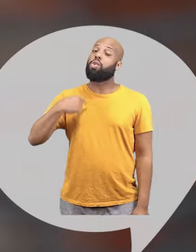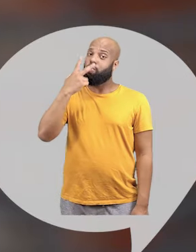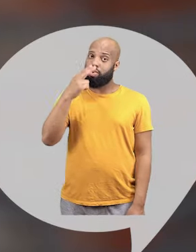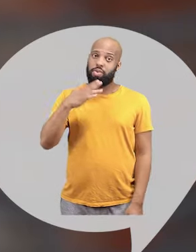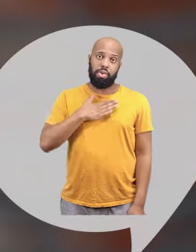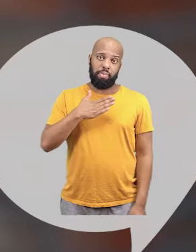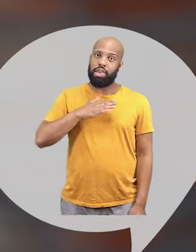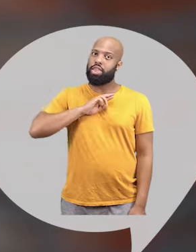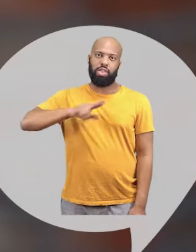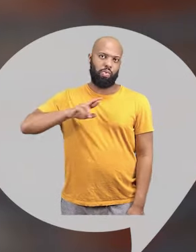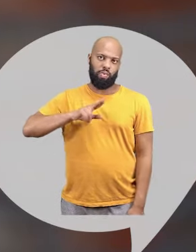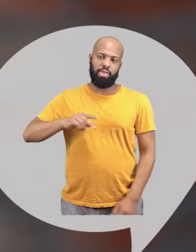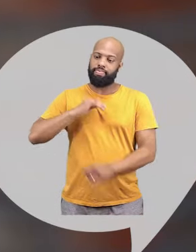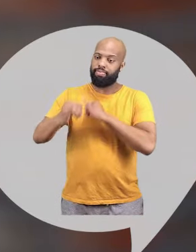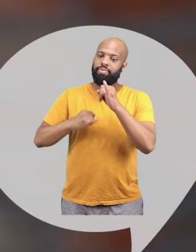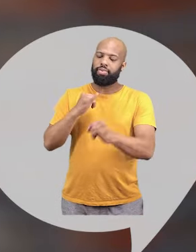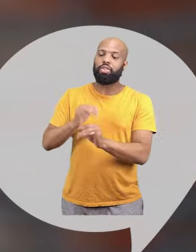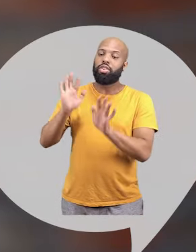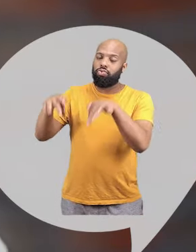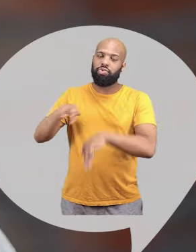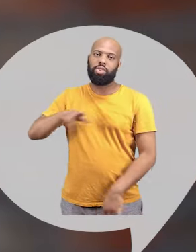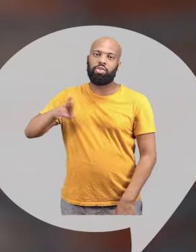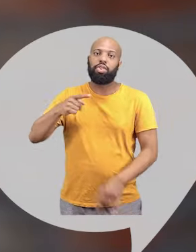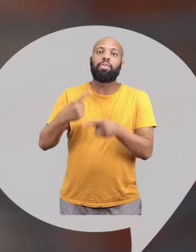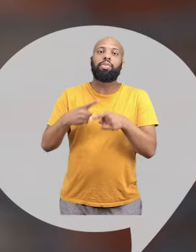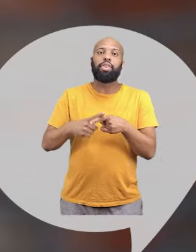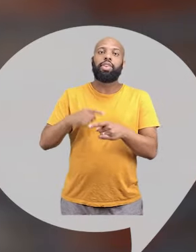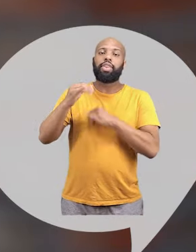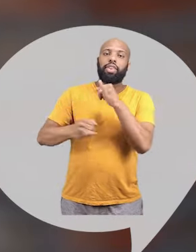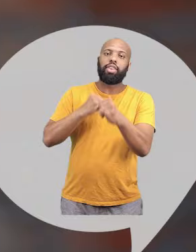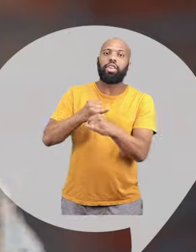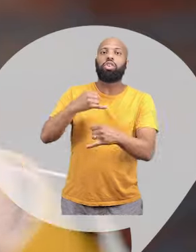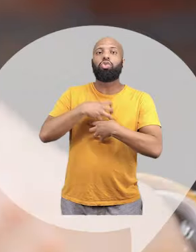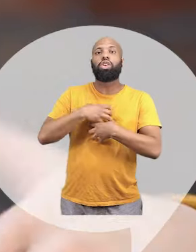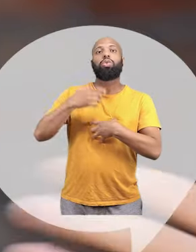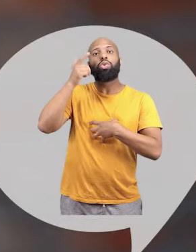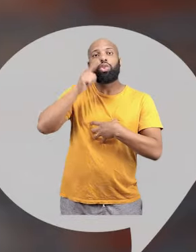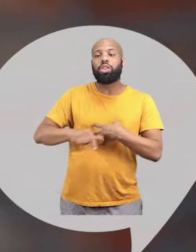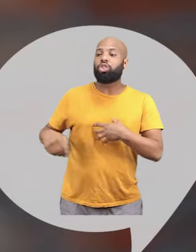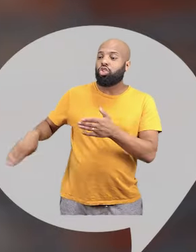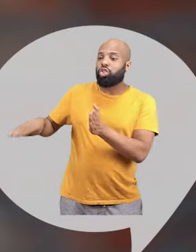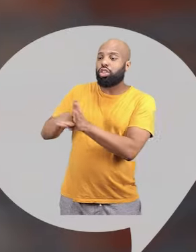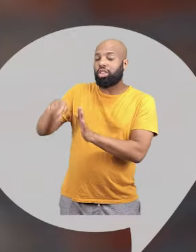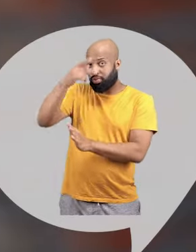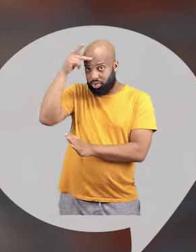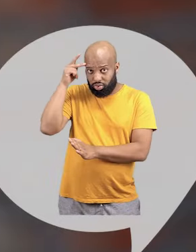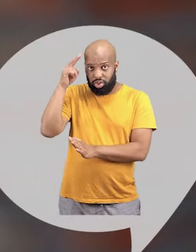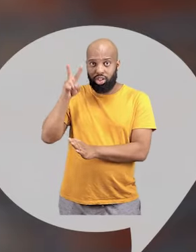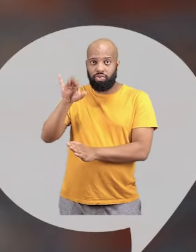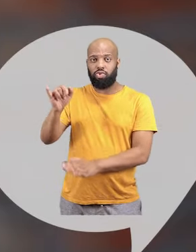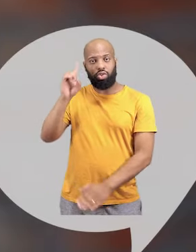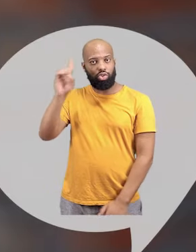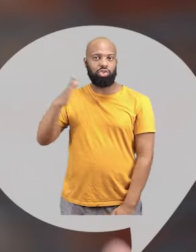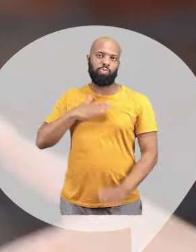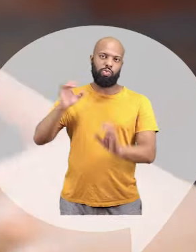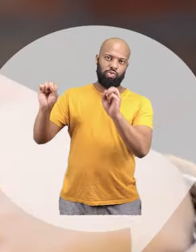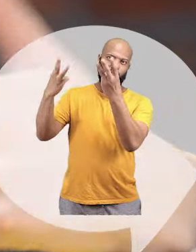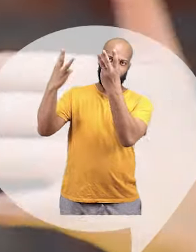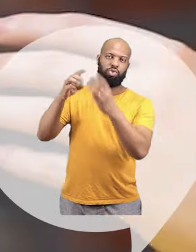eu não acho que para mim é um fim a internet eu acho que para mim a internet é um meio de chegar nas pessoas que um dia vão no meu show